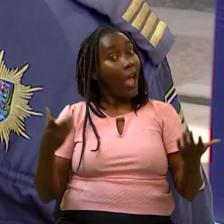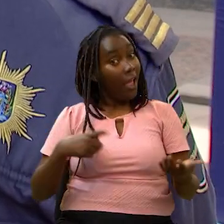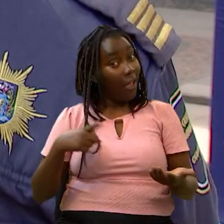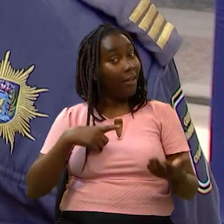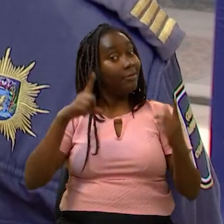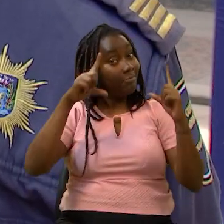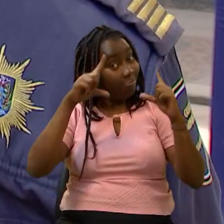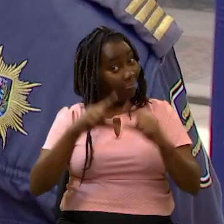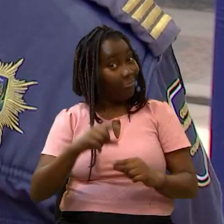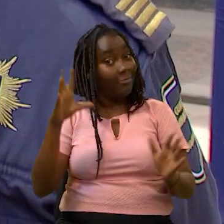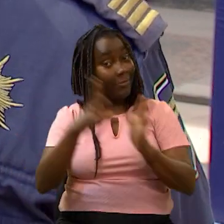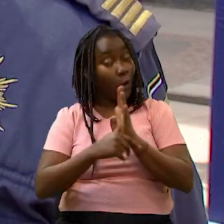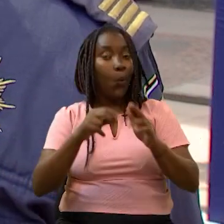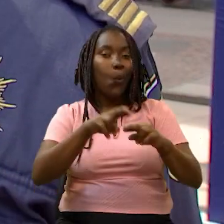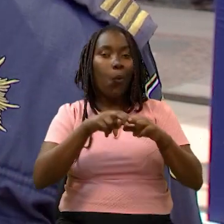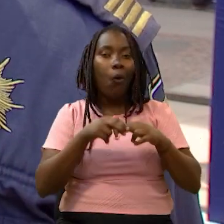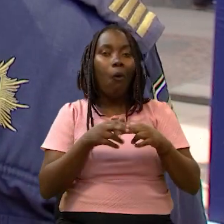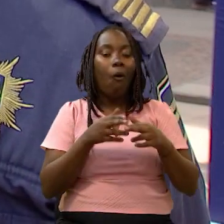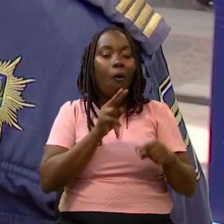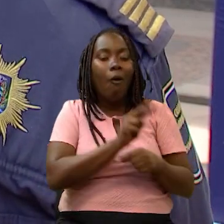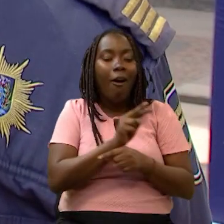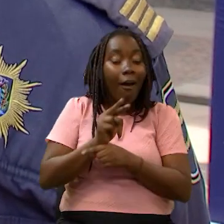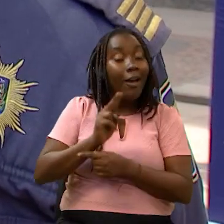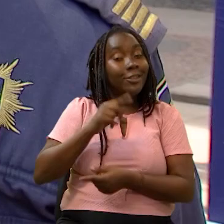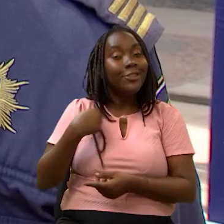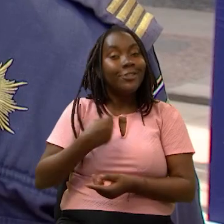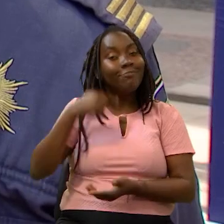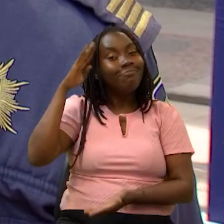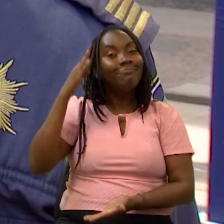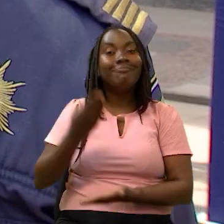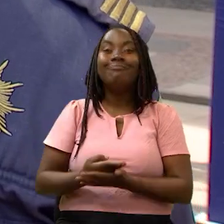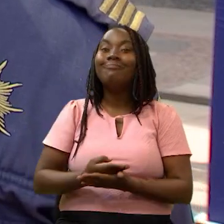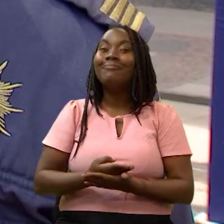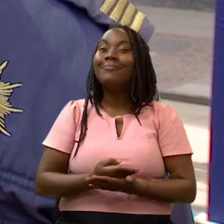novamente. Então houve uma diminuição dos furtos por conta desse patrulhamento, é o que a gente acredita.